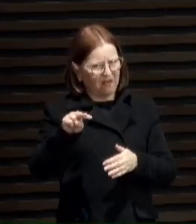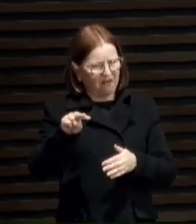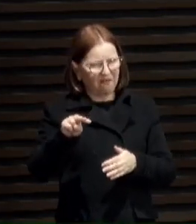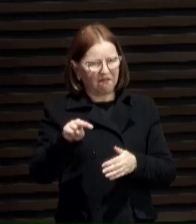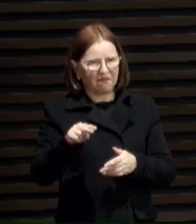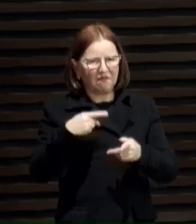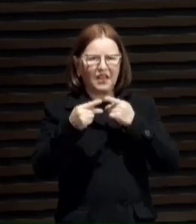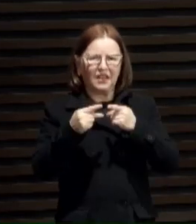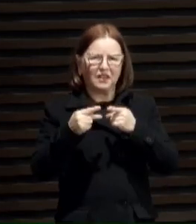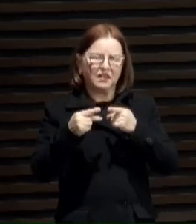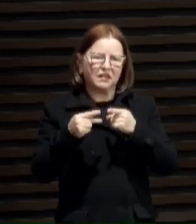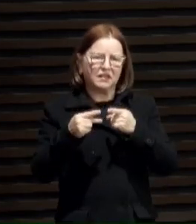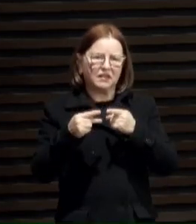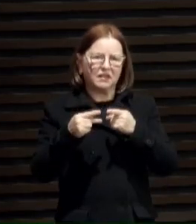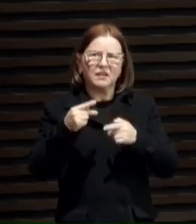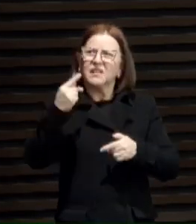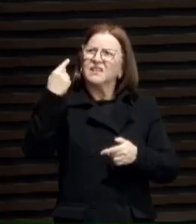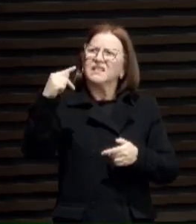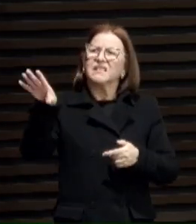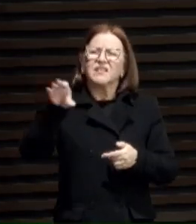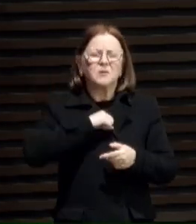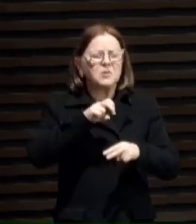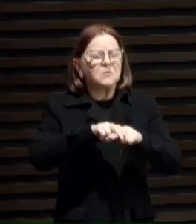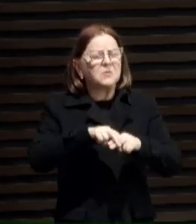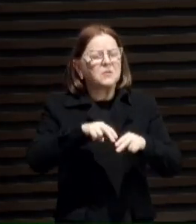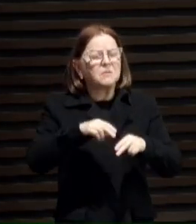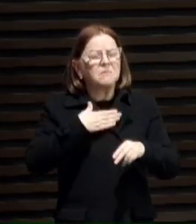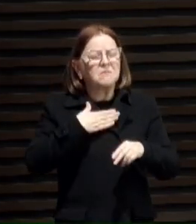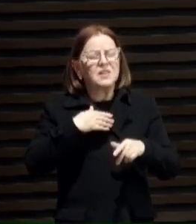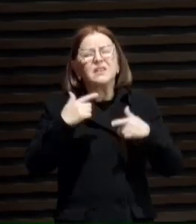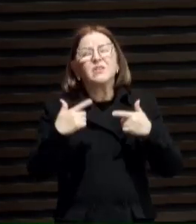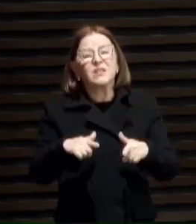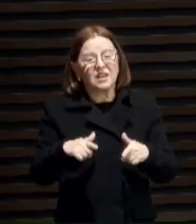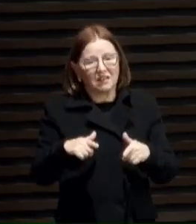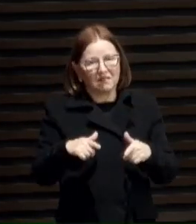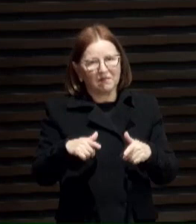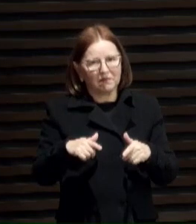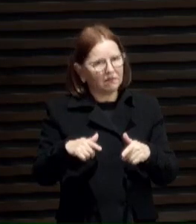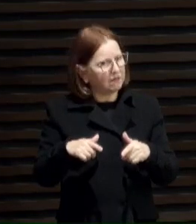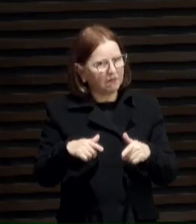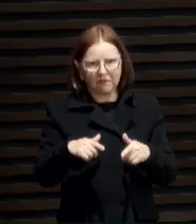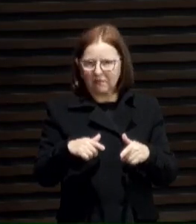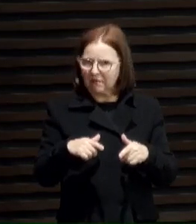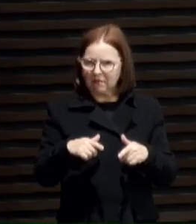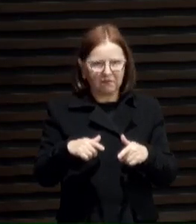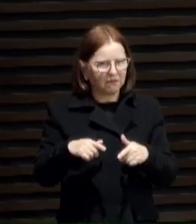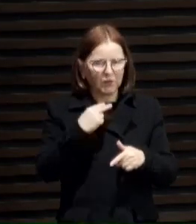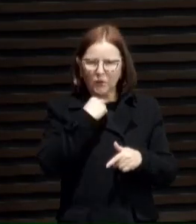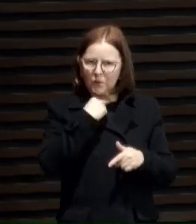dizendo: onde está o seu amor por mim? Será que a gente tem essa condição de fazer isso com